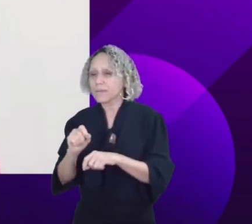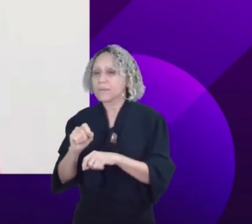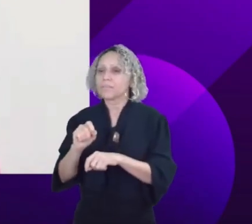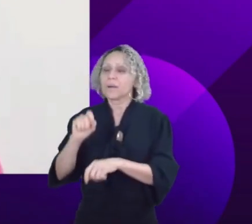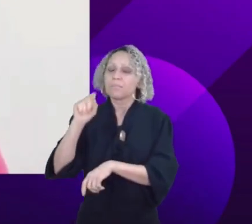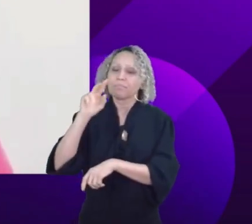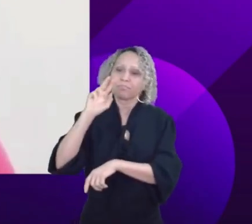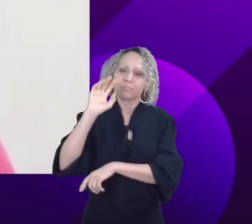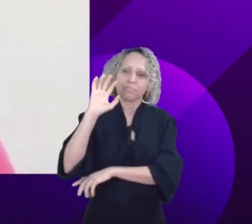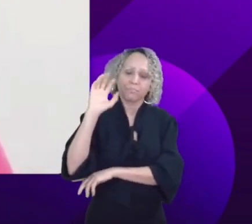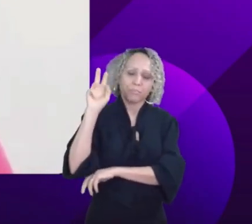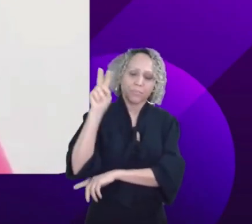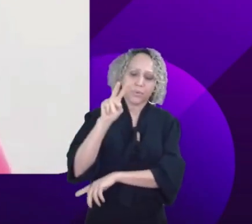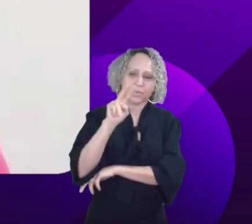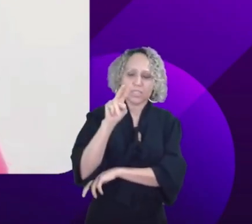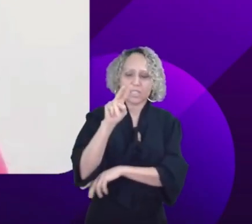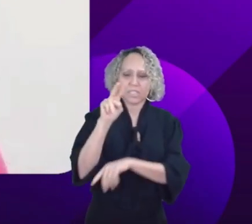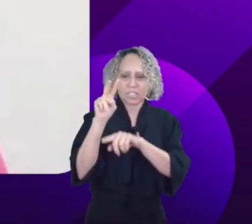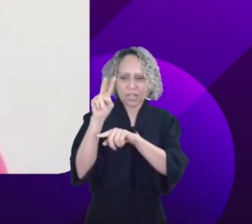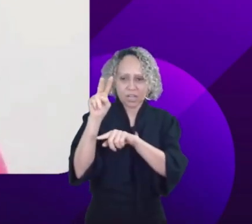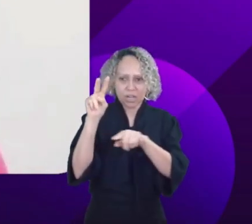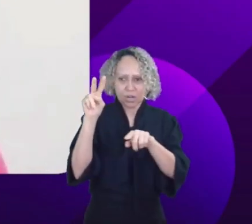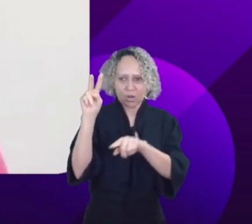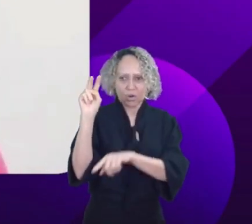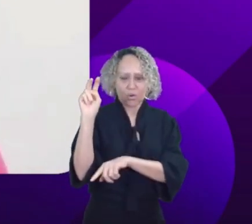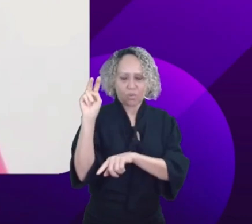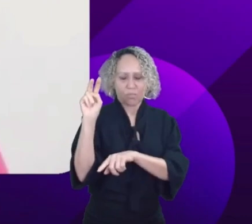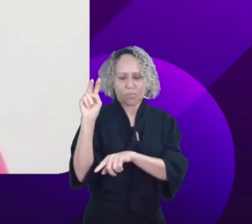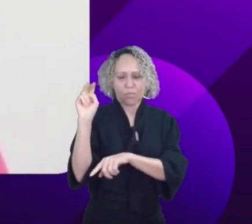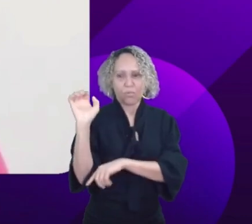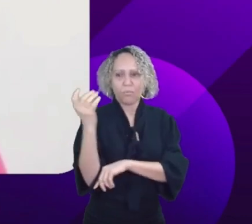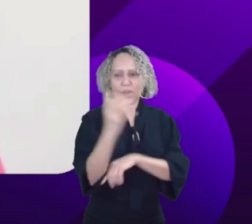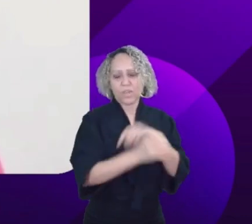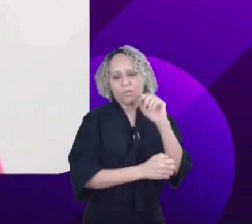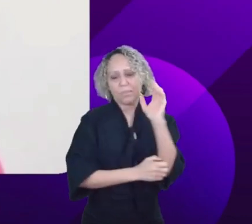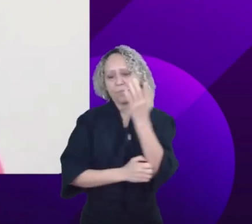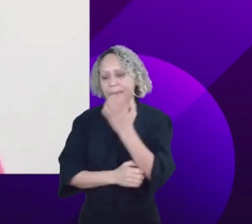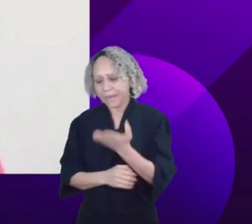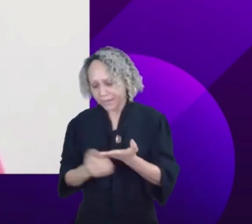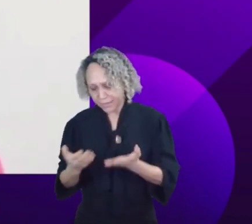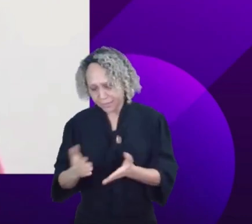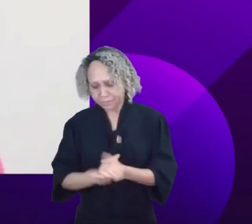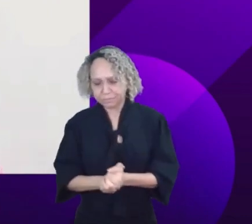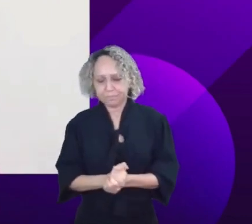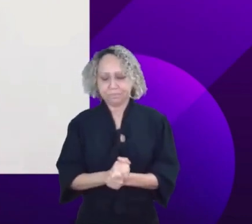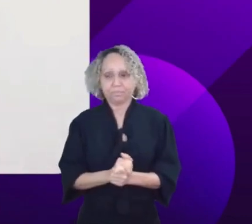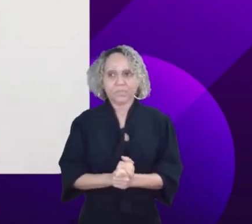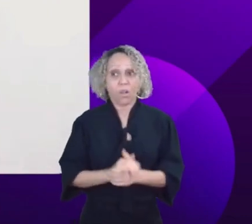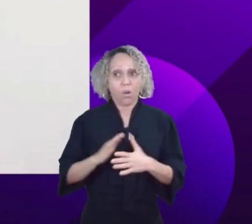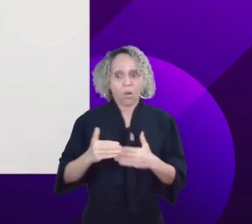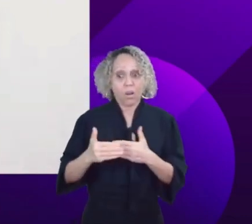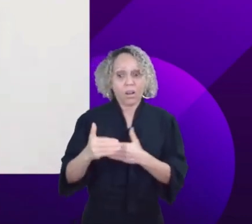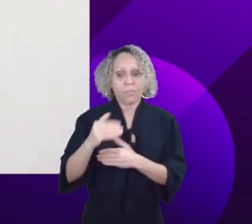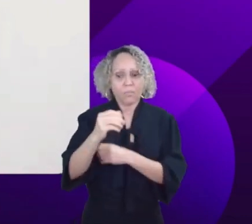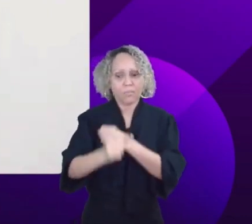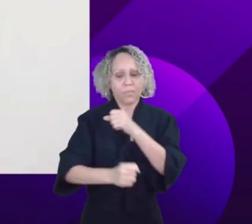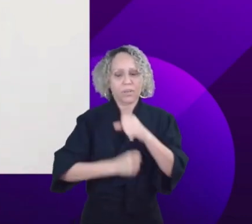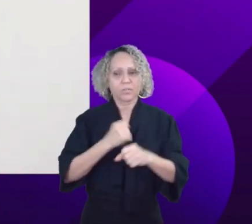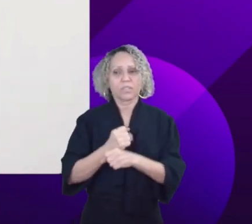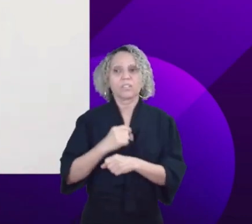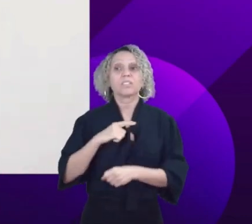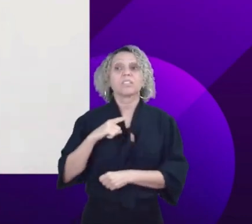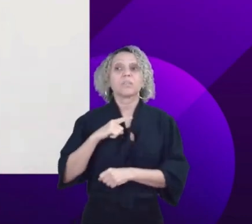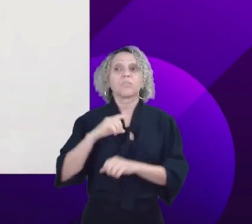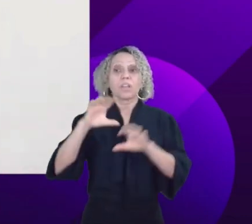o grande centro, né? A gente está aí prestes a ter a COP30 e acho que o nosso tema de casa é refletir sobre